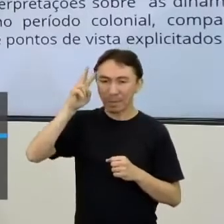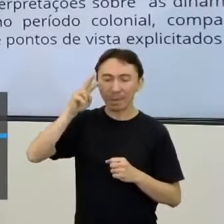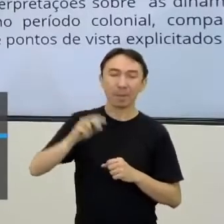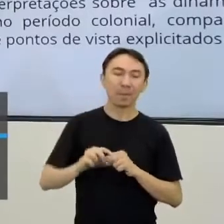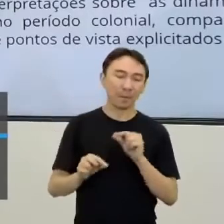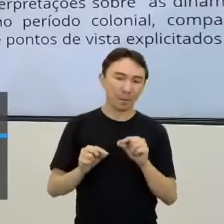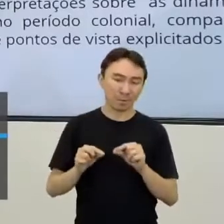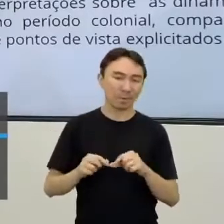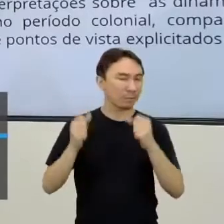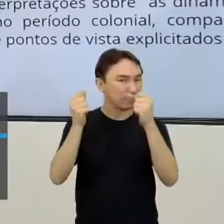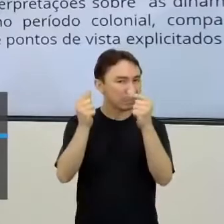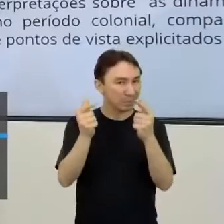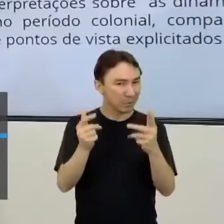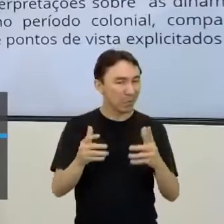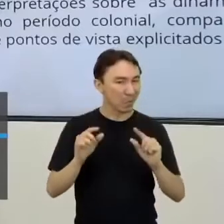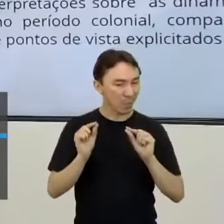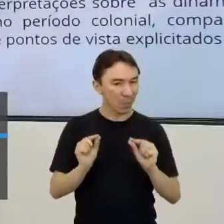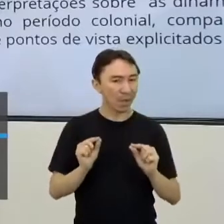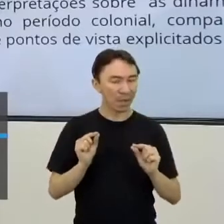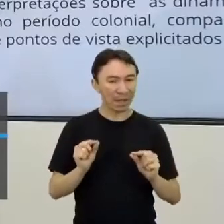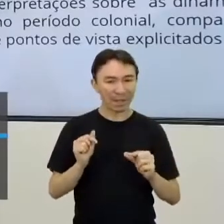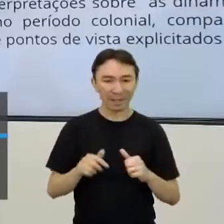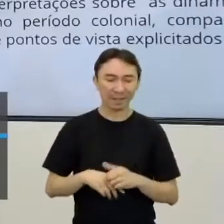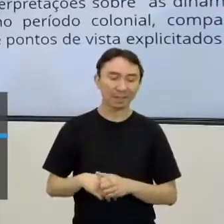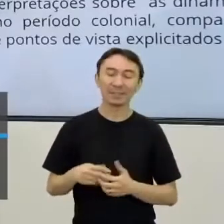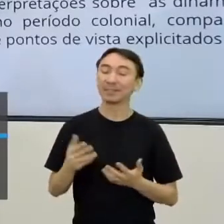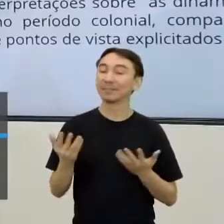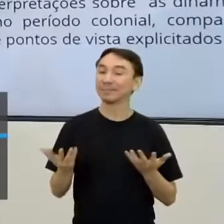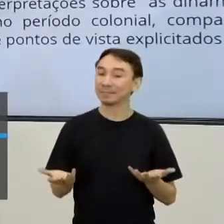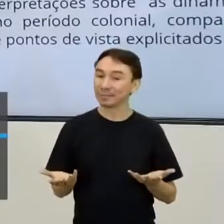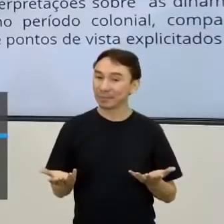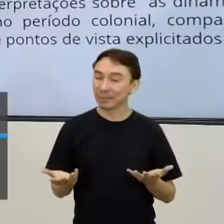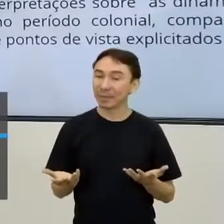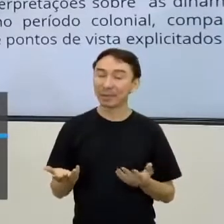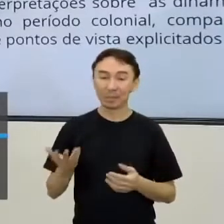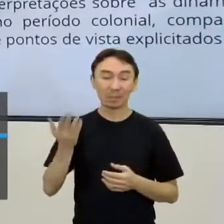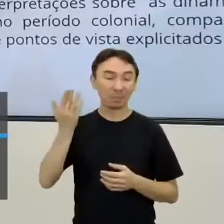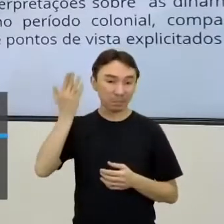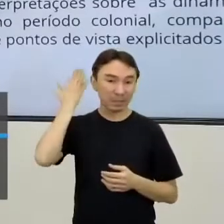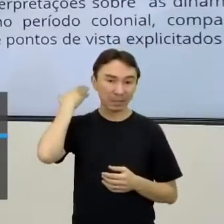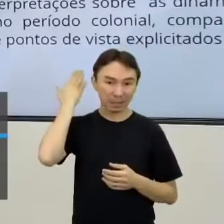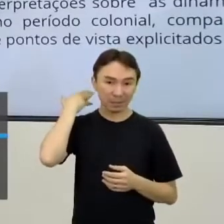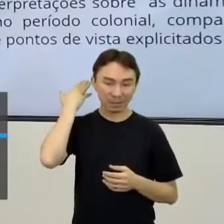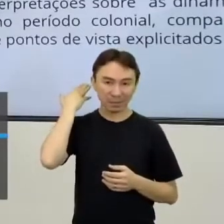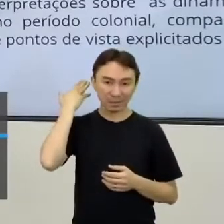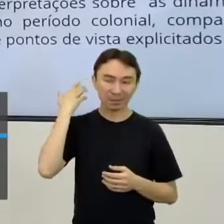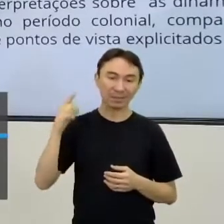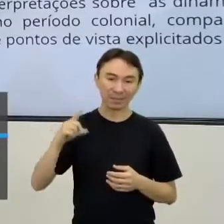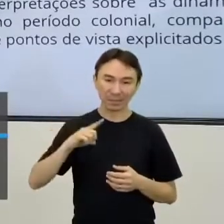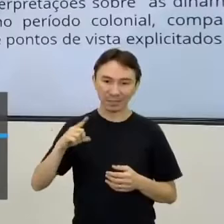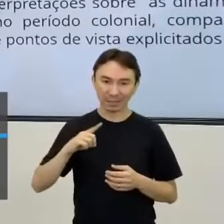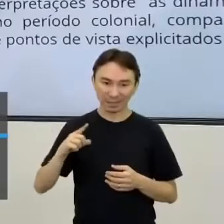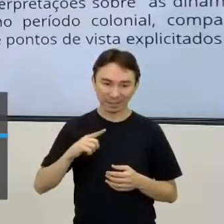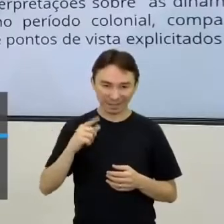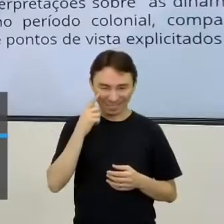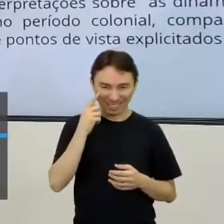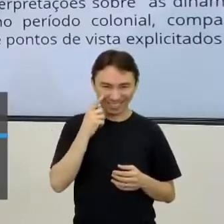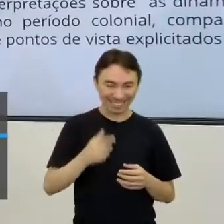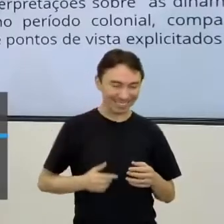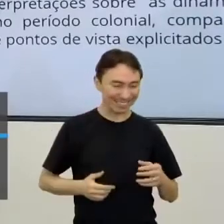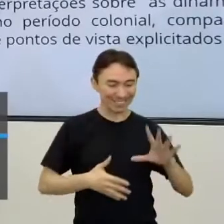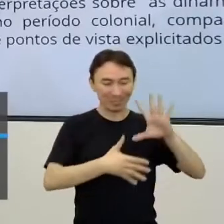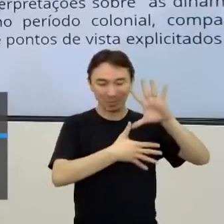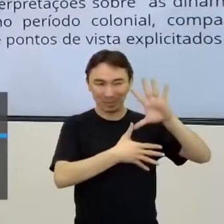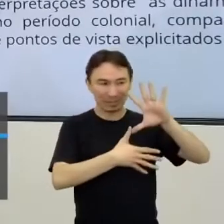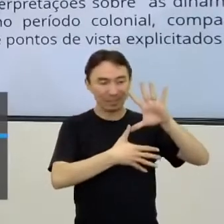vocês como que foi organizado a colonização na porção espanhola. Vocês